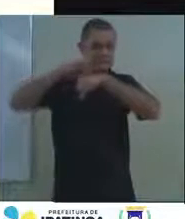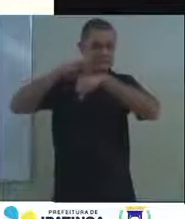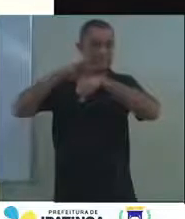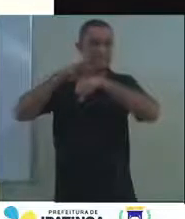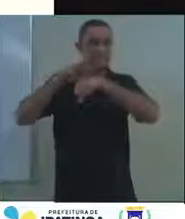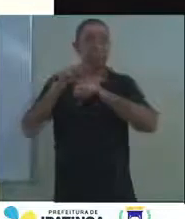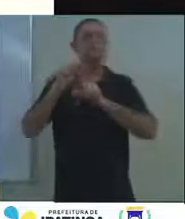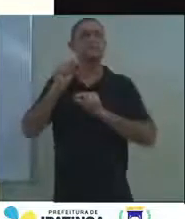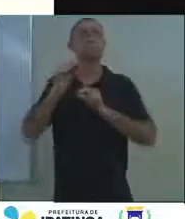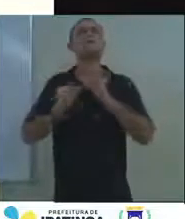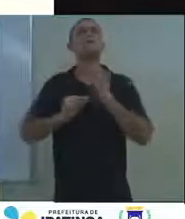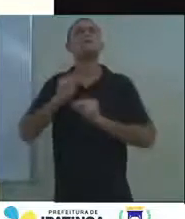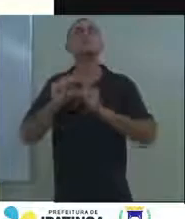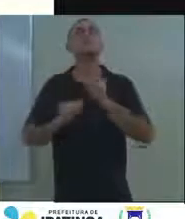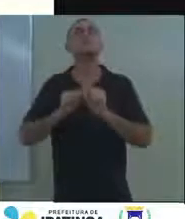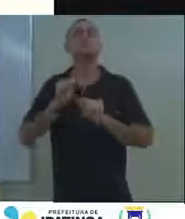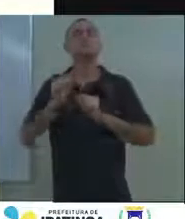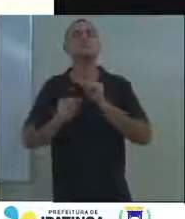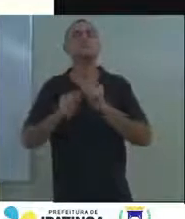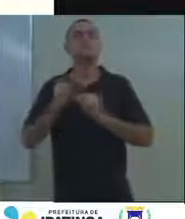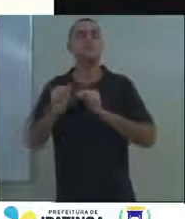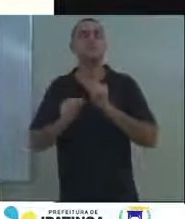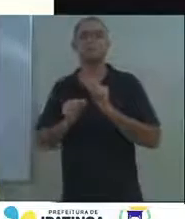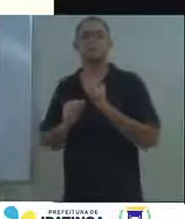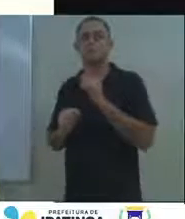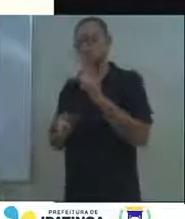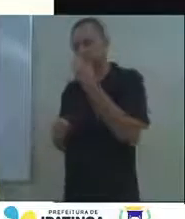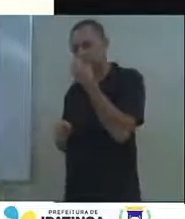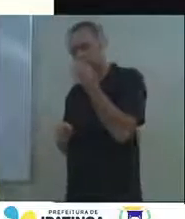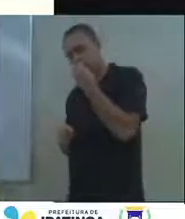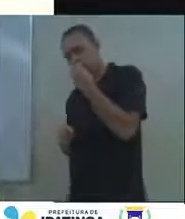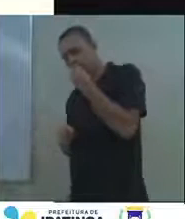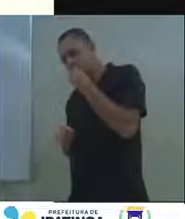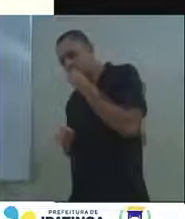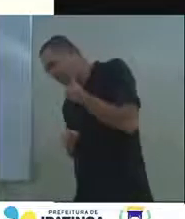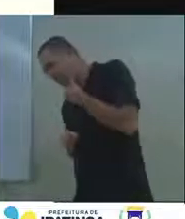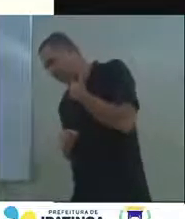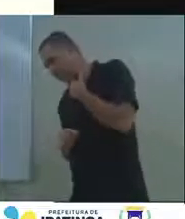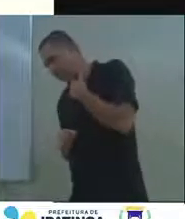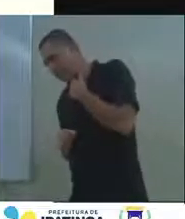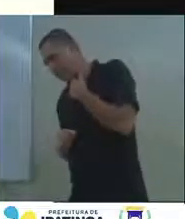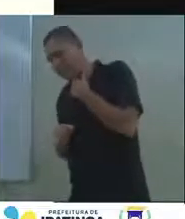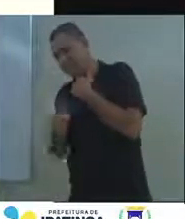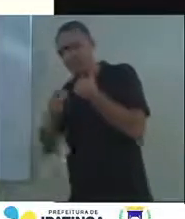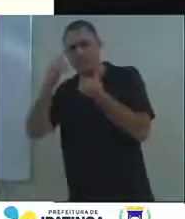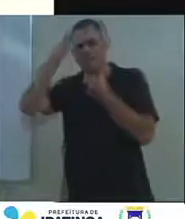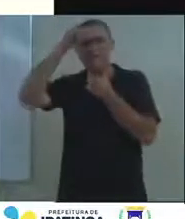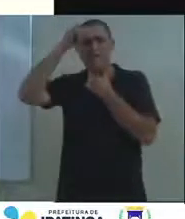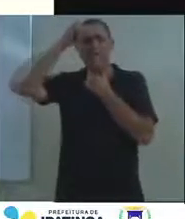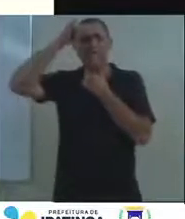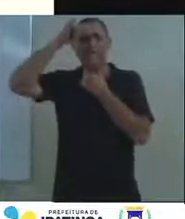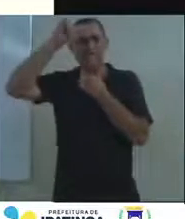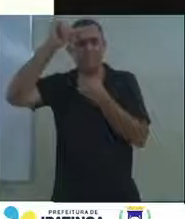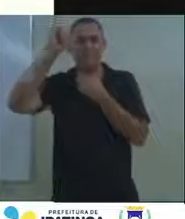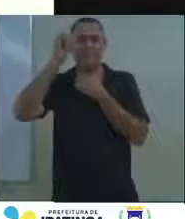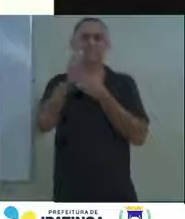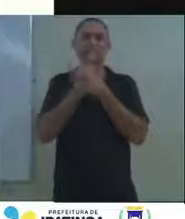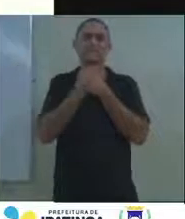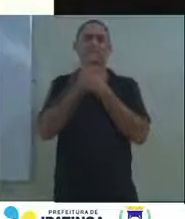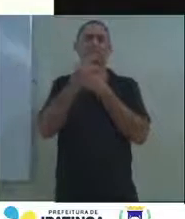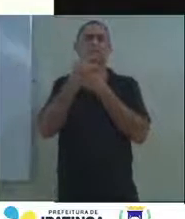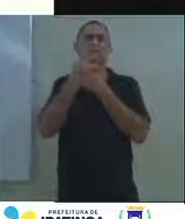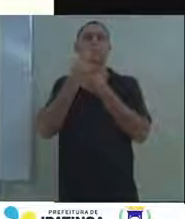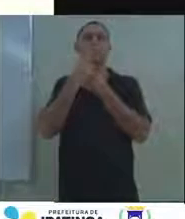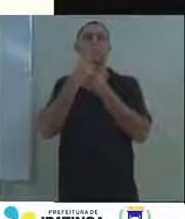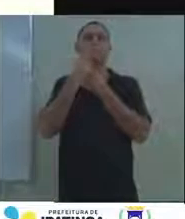como que eu não vou cuidar da minha voz? Não pigarrei, não grite, evite o álcool, evite o cigarro, hidrate-se.